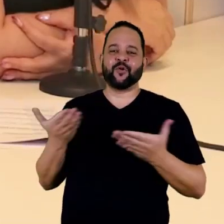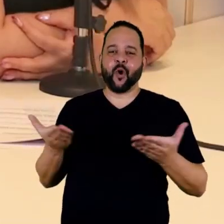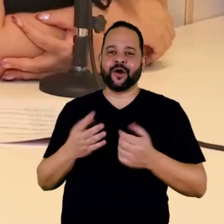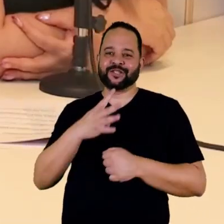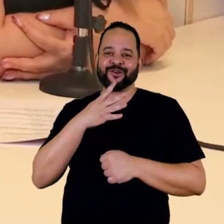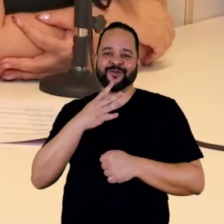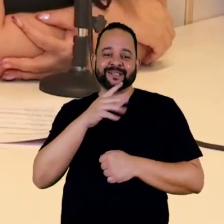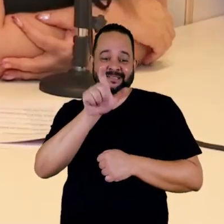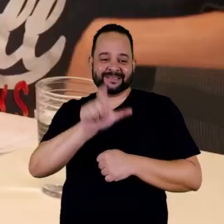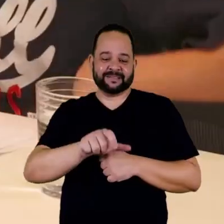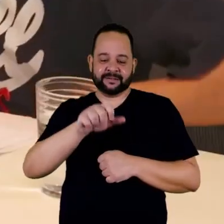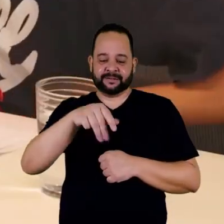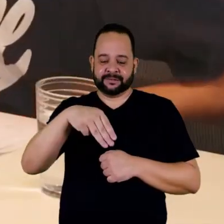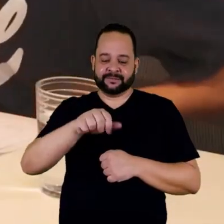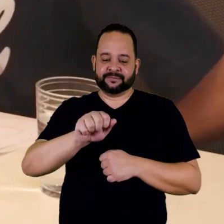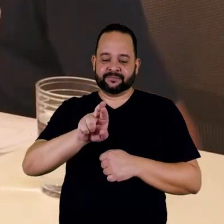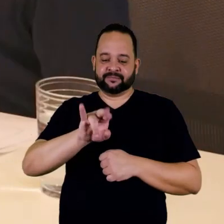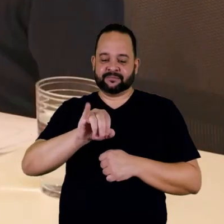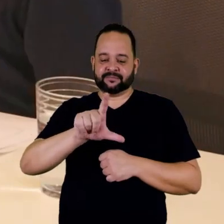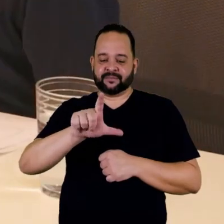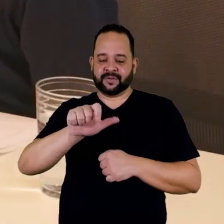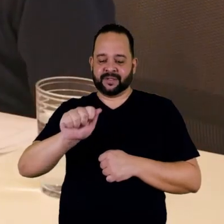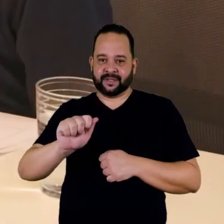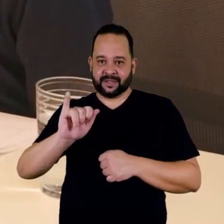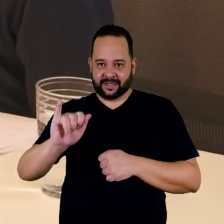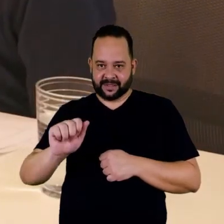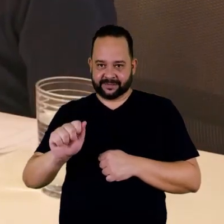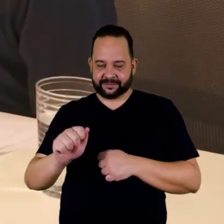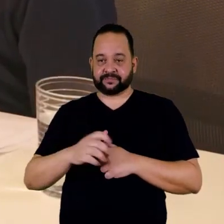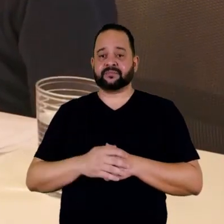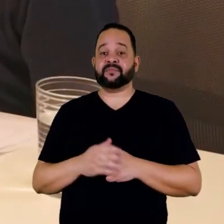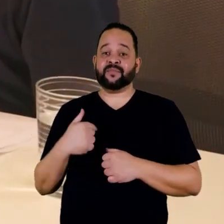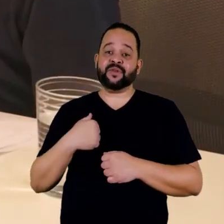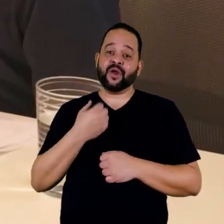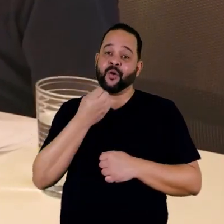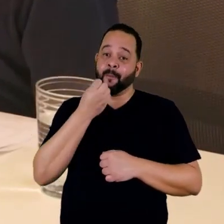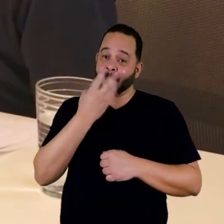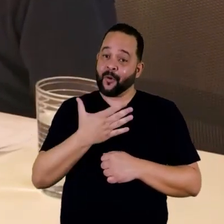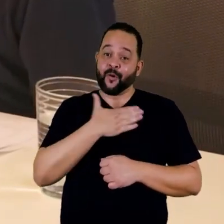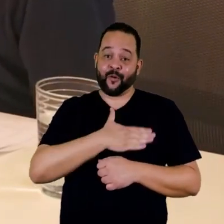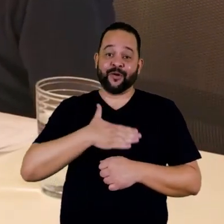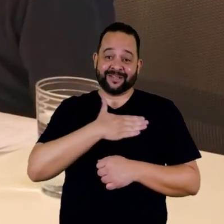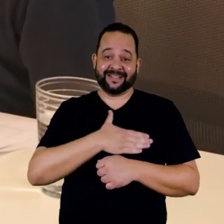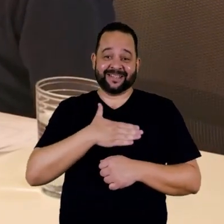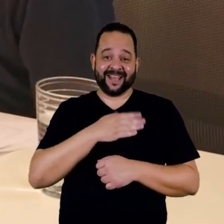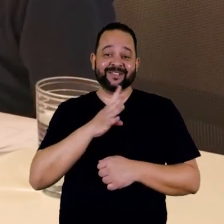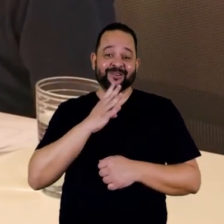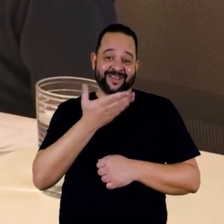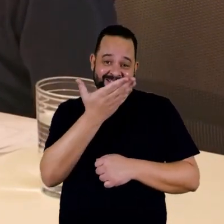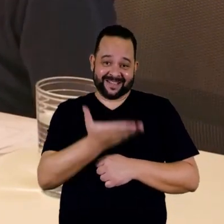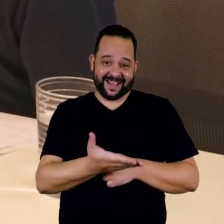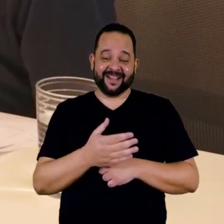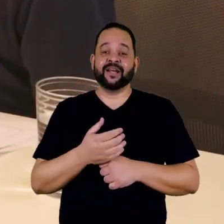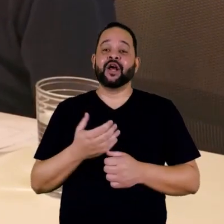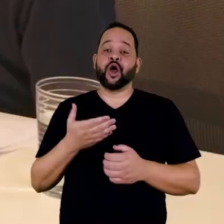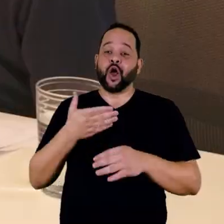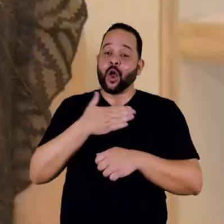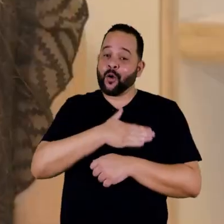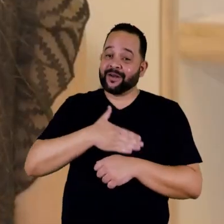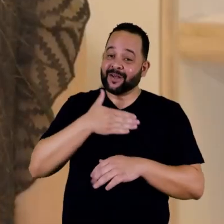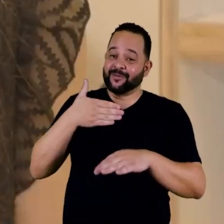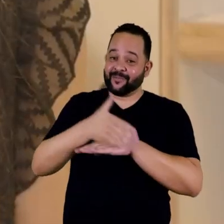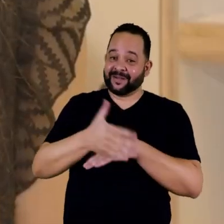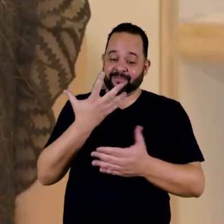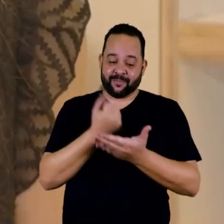conhecer a mar eu achei bom conhecer a Marília ela é uma pessoa muito legal eu gostei bastante de fazer o podcast com